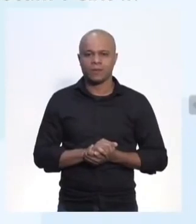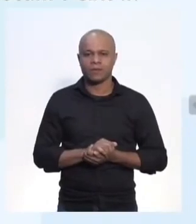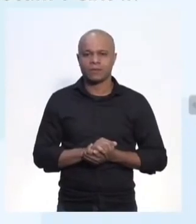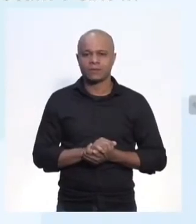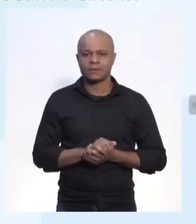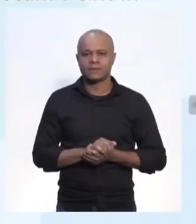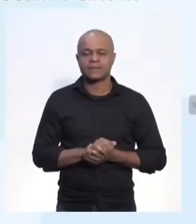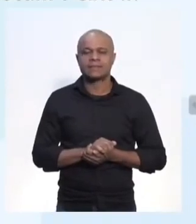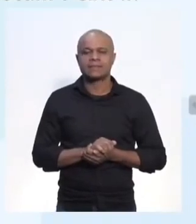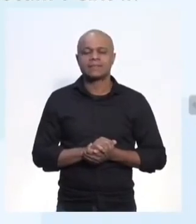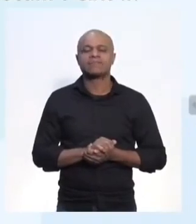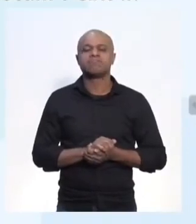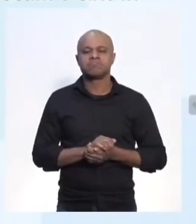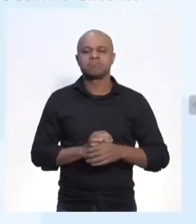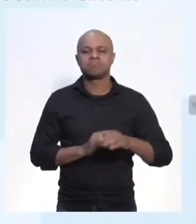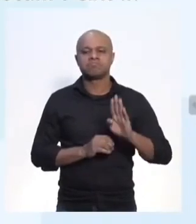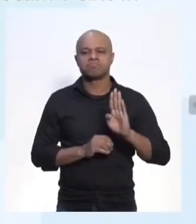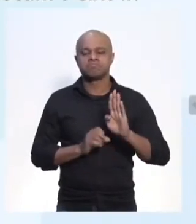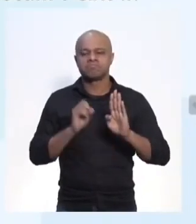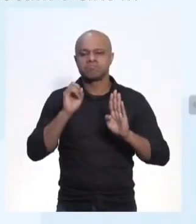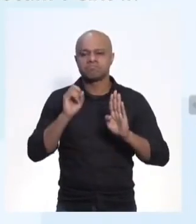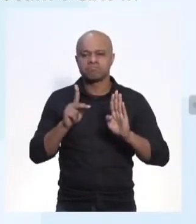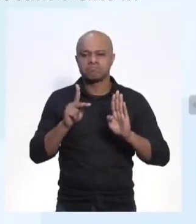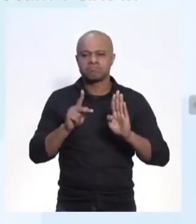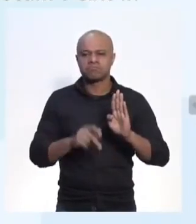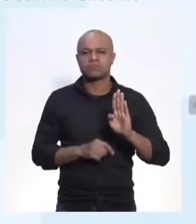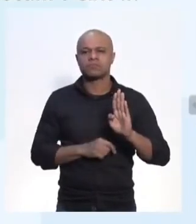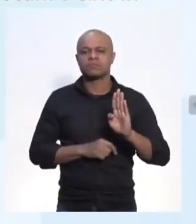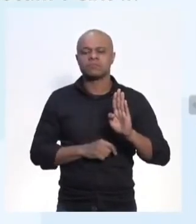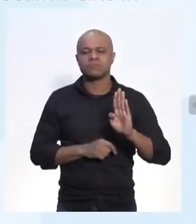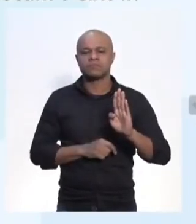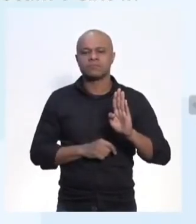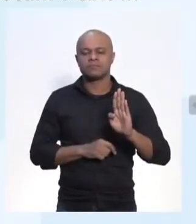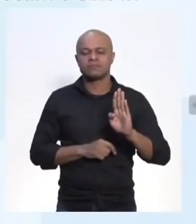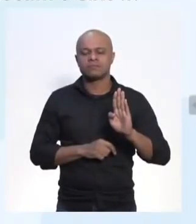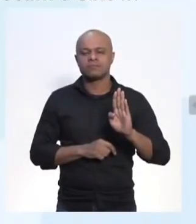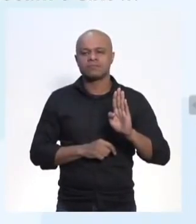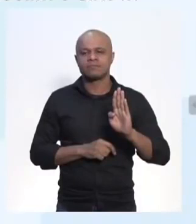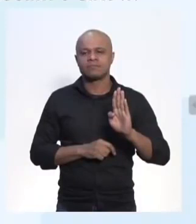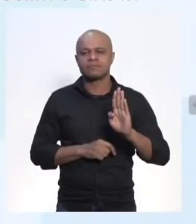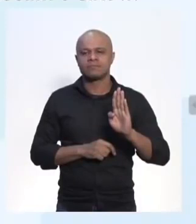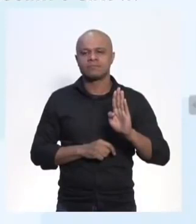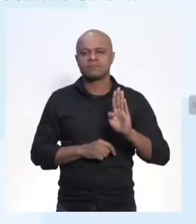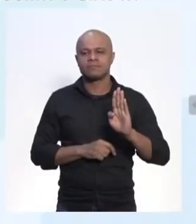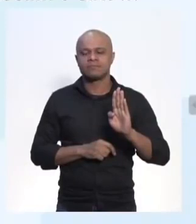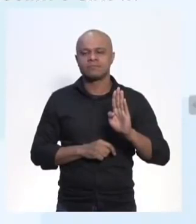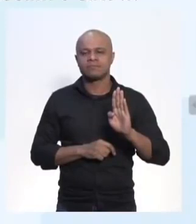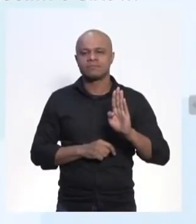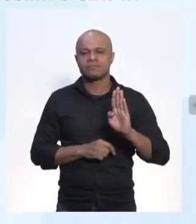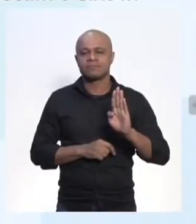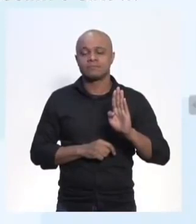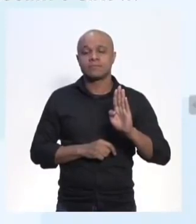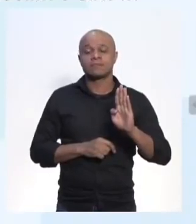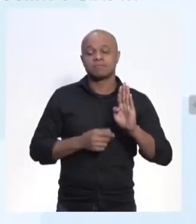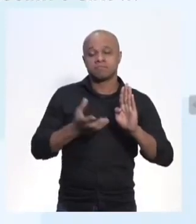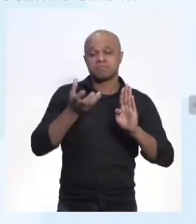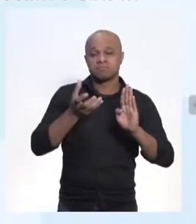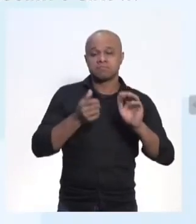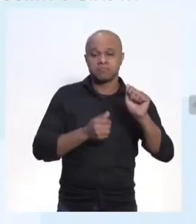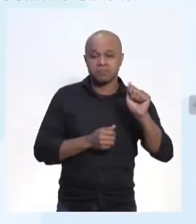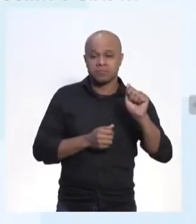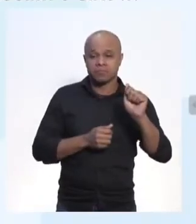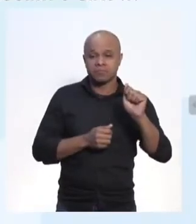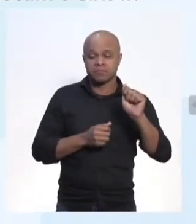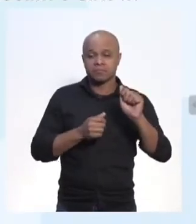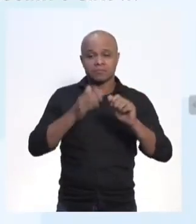pequenininho aqui em cima. Legal. Então, eu quero saber nesse item A se elas se encontram no ponto 0 e 1. X valendo 0, y